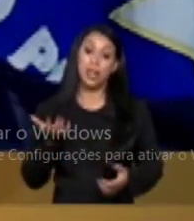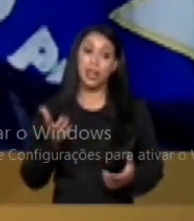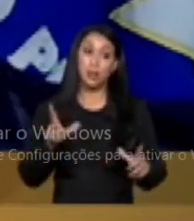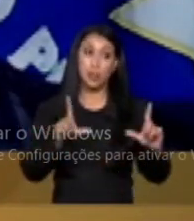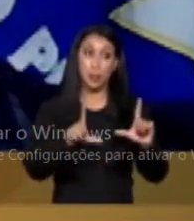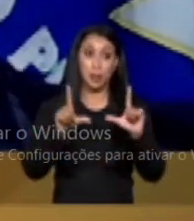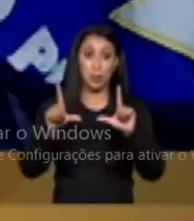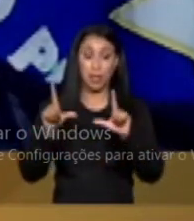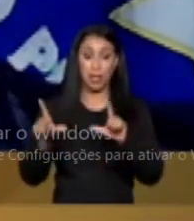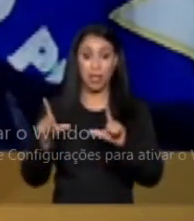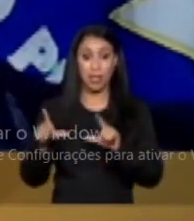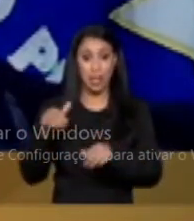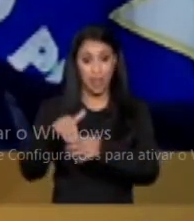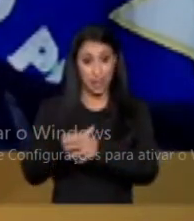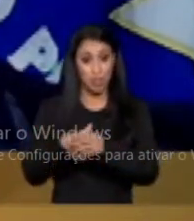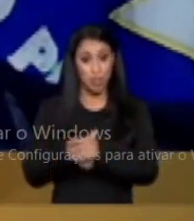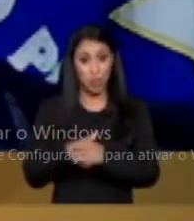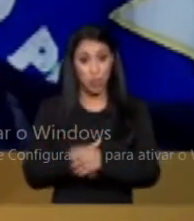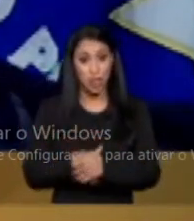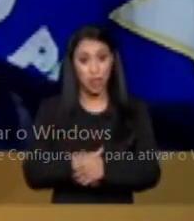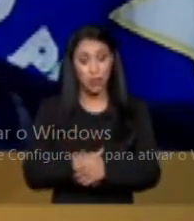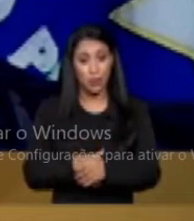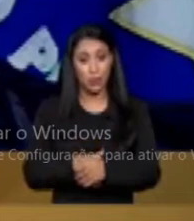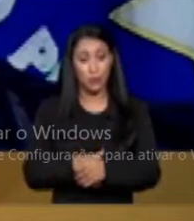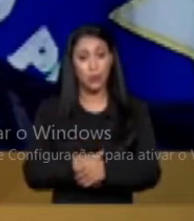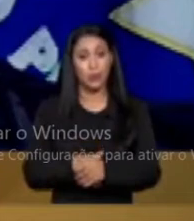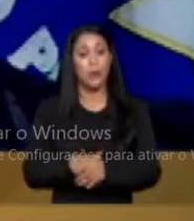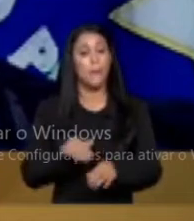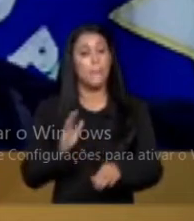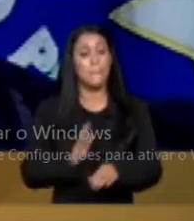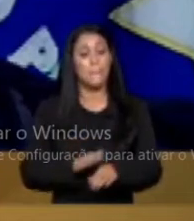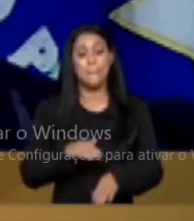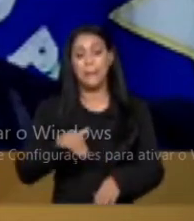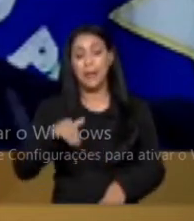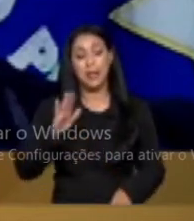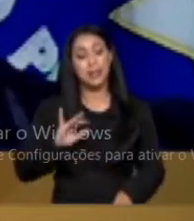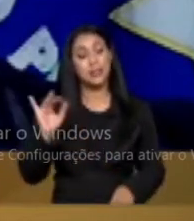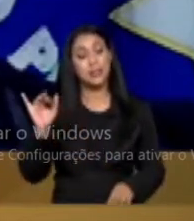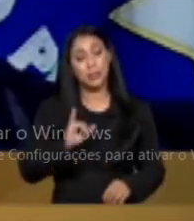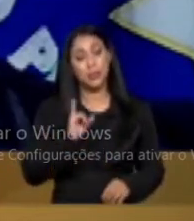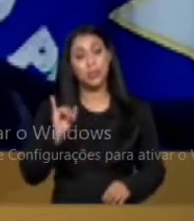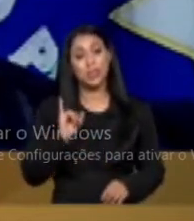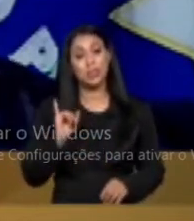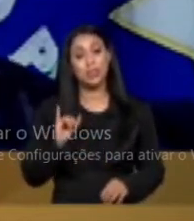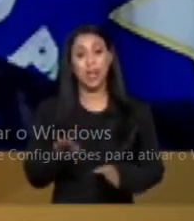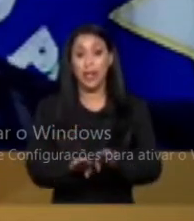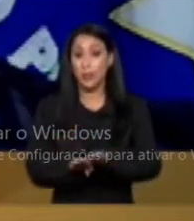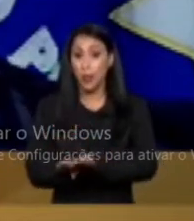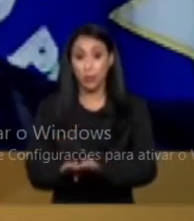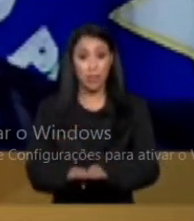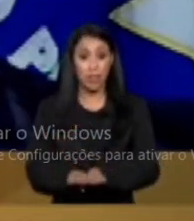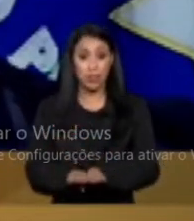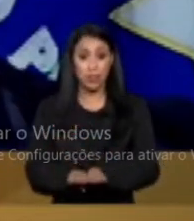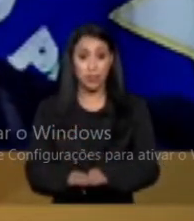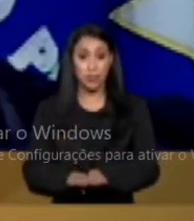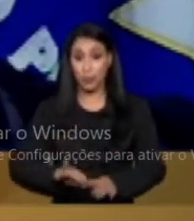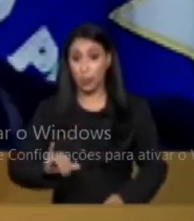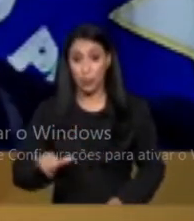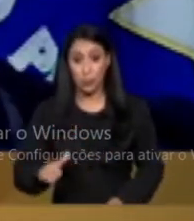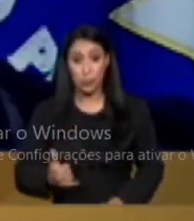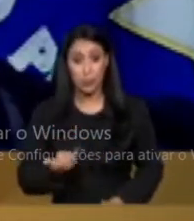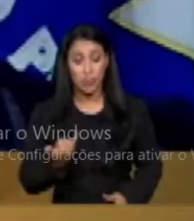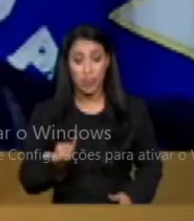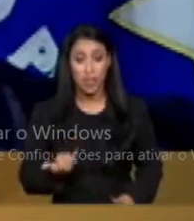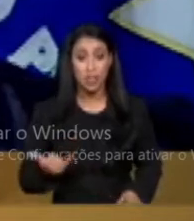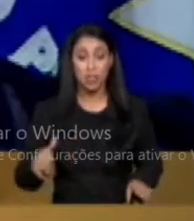um dogma da propaganda eleitoral, como o maior dos princípios da propaganda eleitoral, é a igualdade de